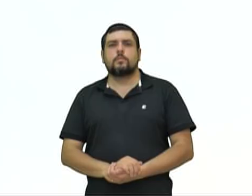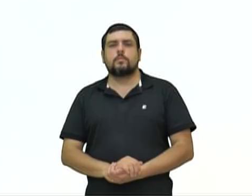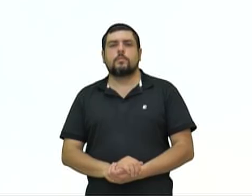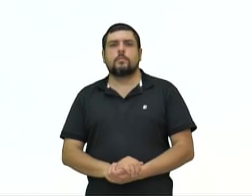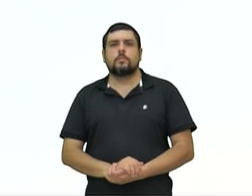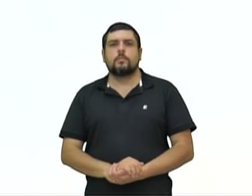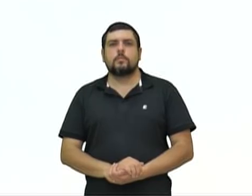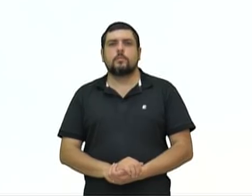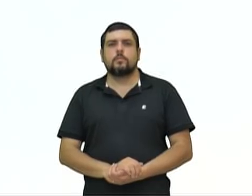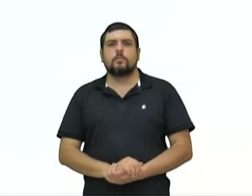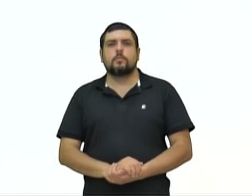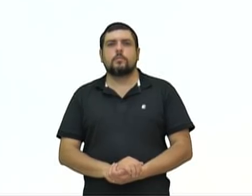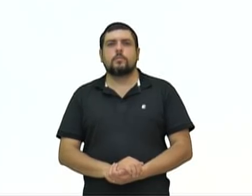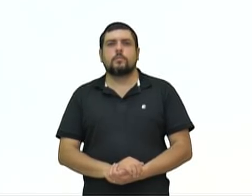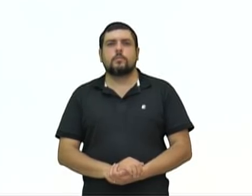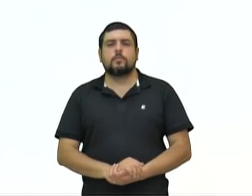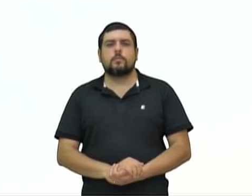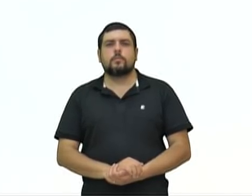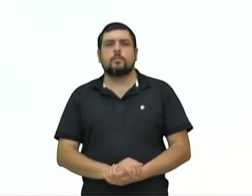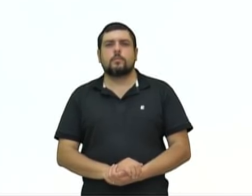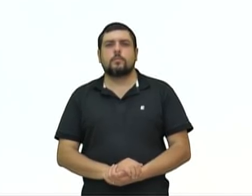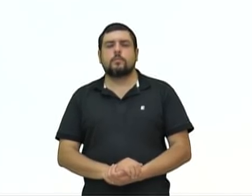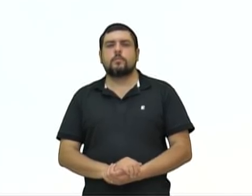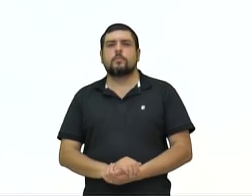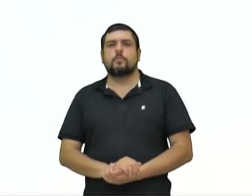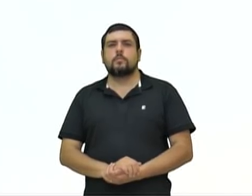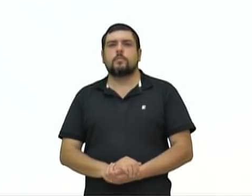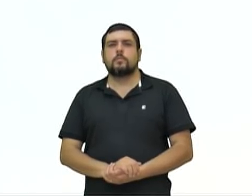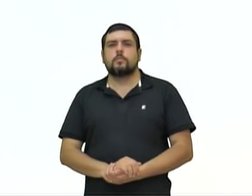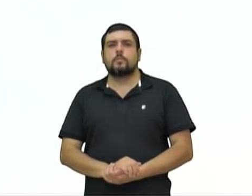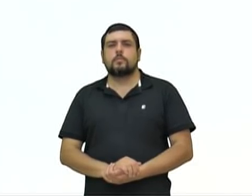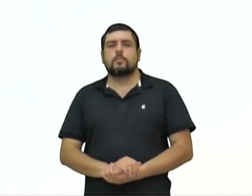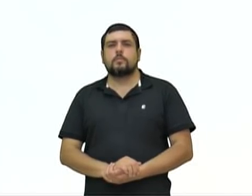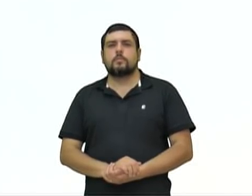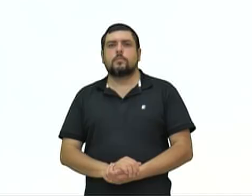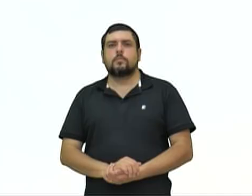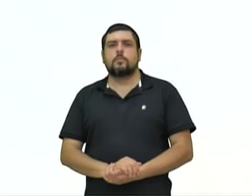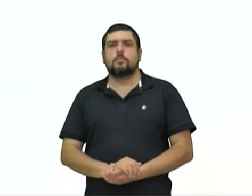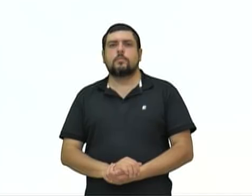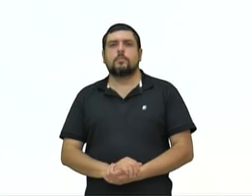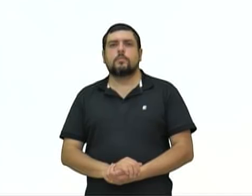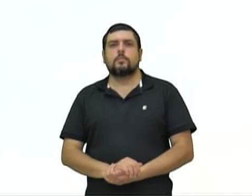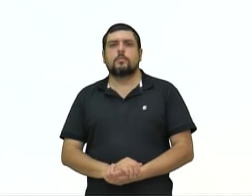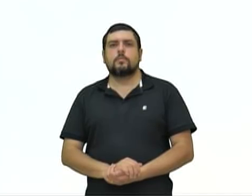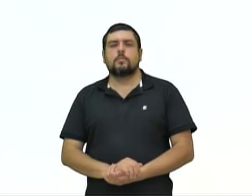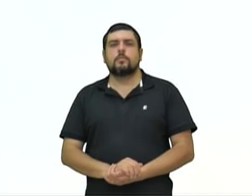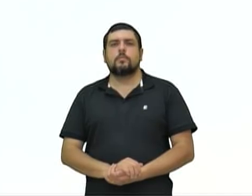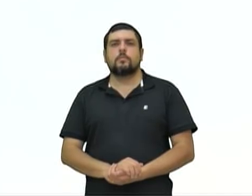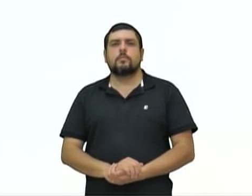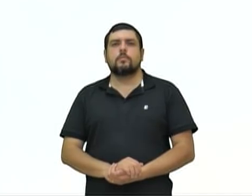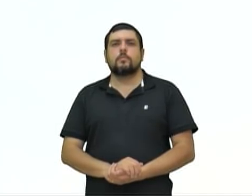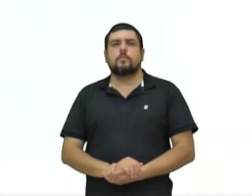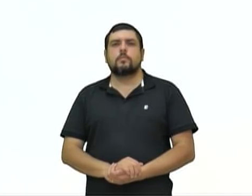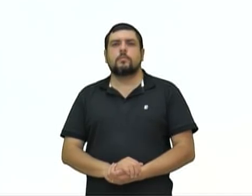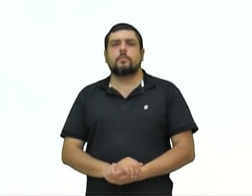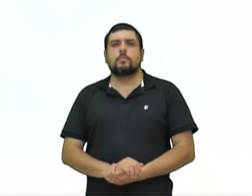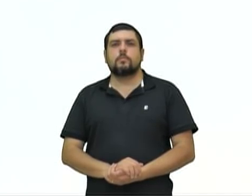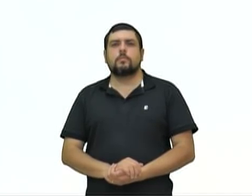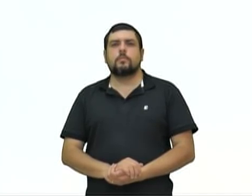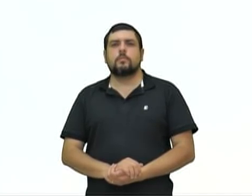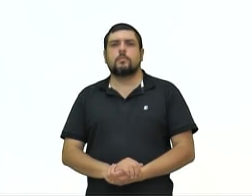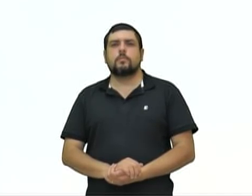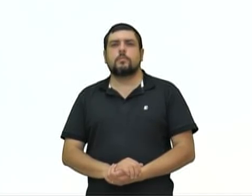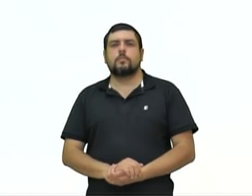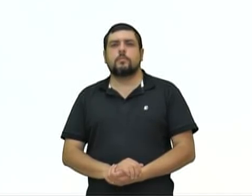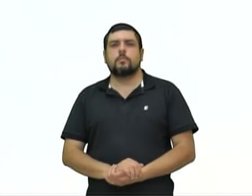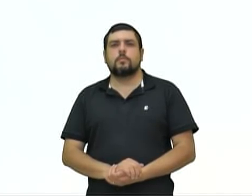8 vezes 100, que agora é 800, tá bom? 800 divididos por 36, quanto